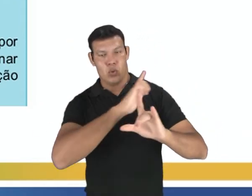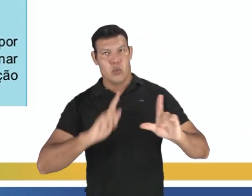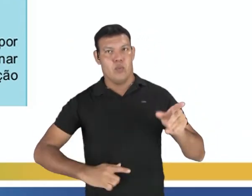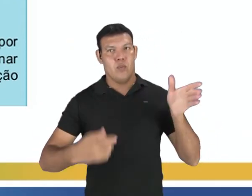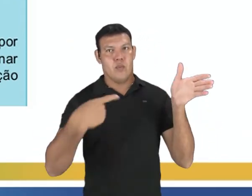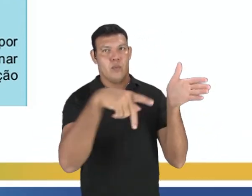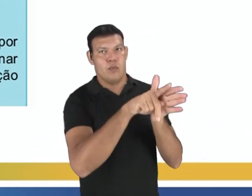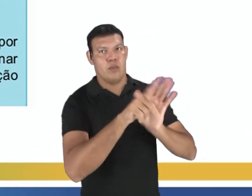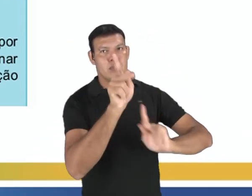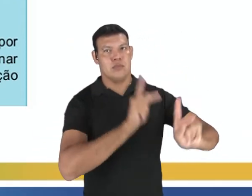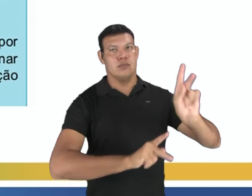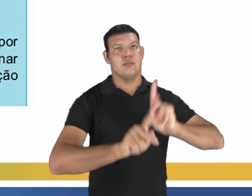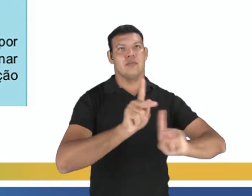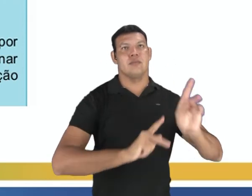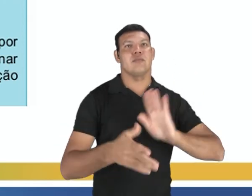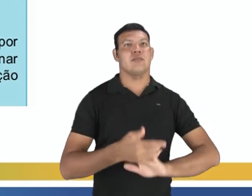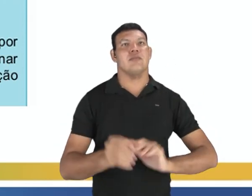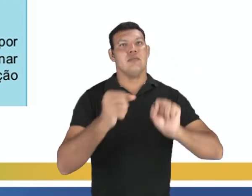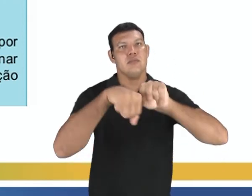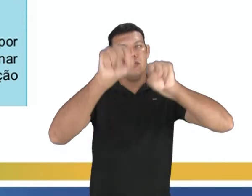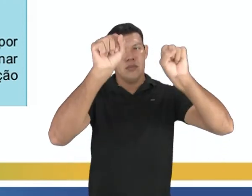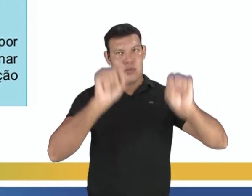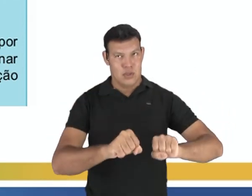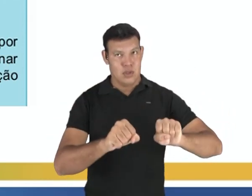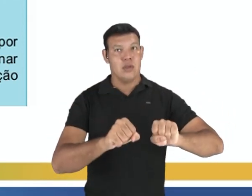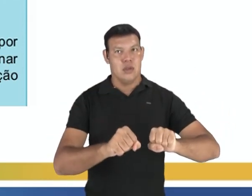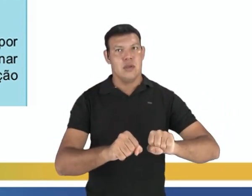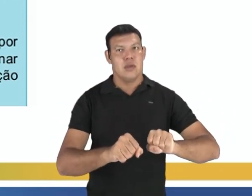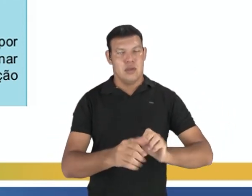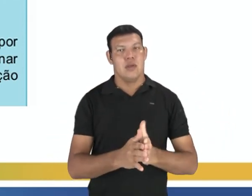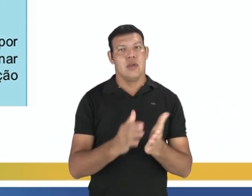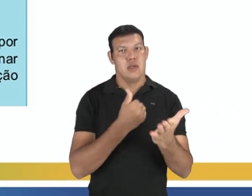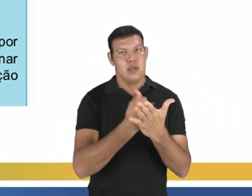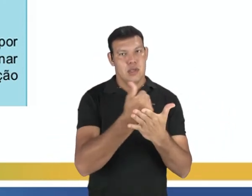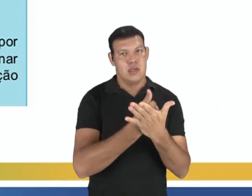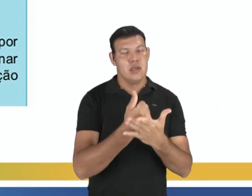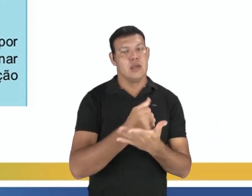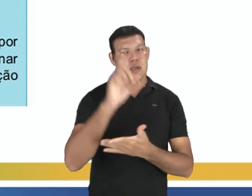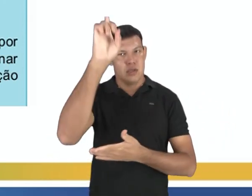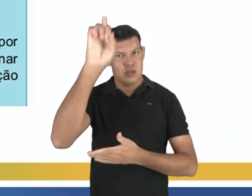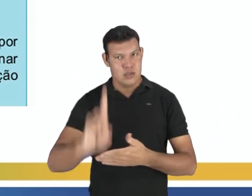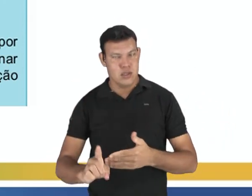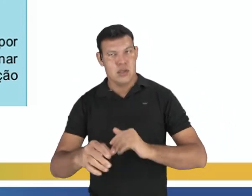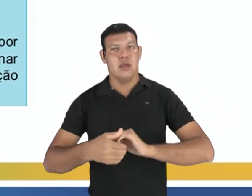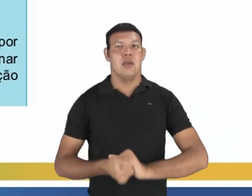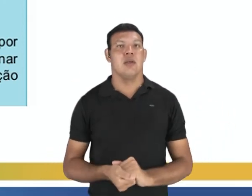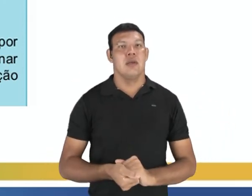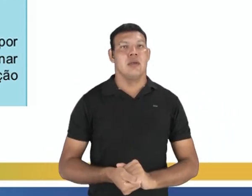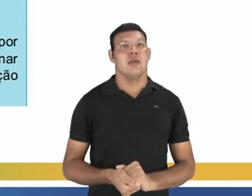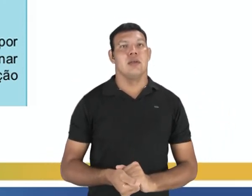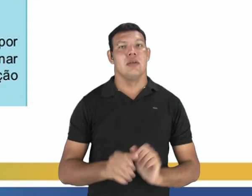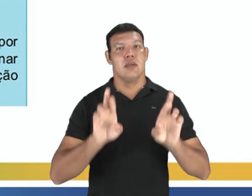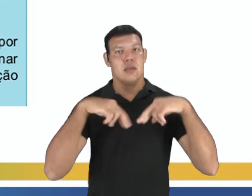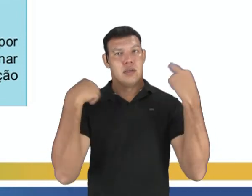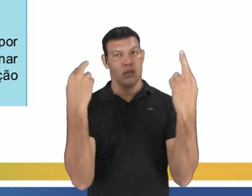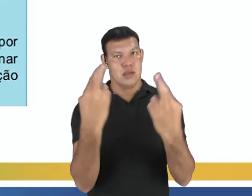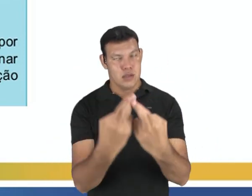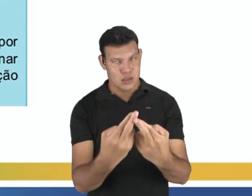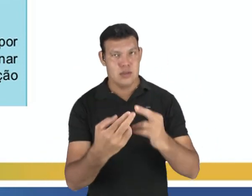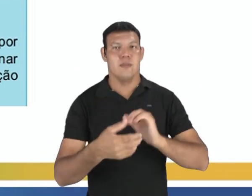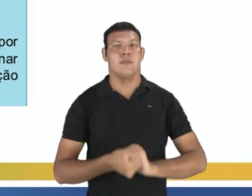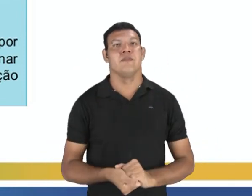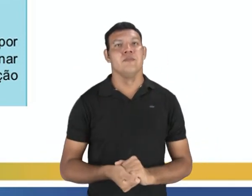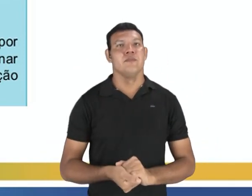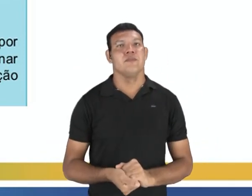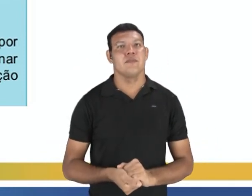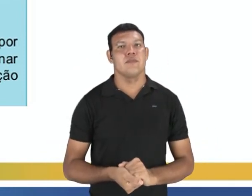esse sistema político era exercido de forma direta, né? Todos podiam votar, se reunir em uma Assembleia Popular chamada de